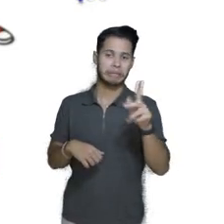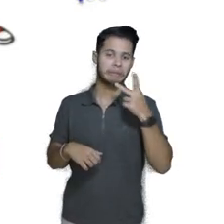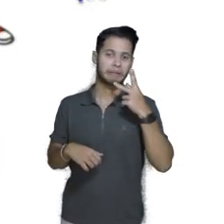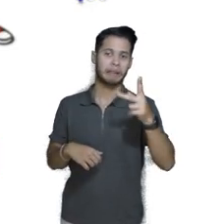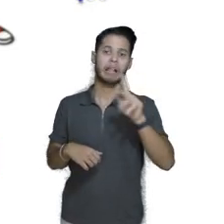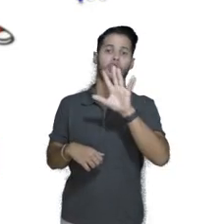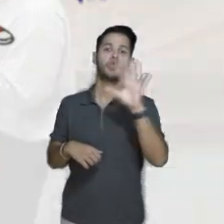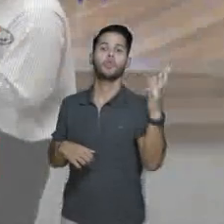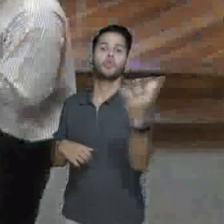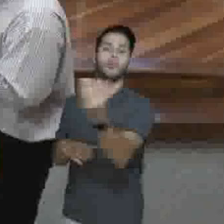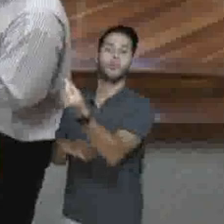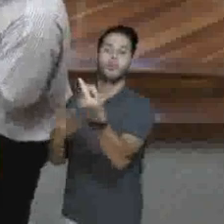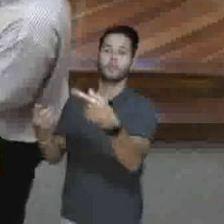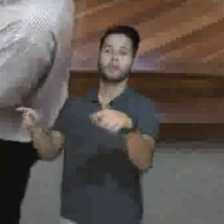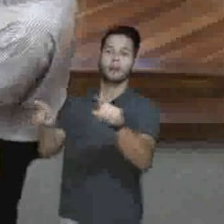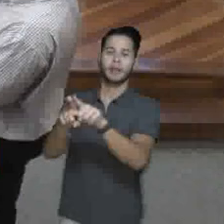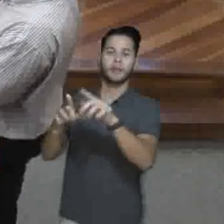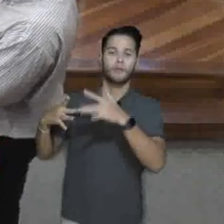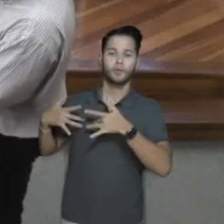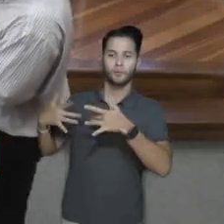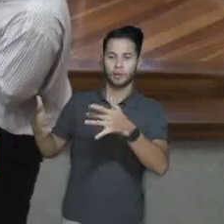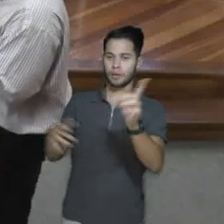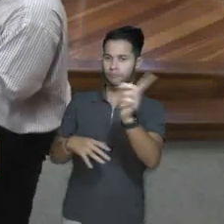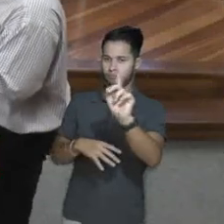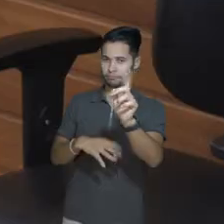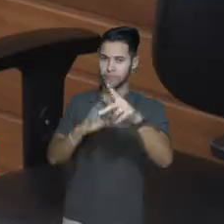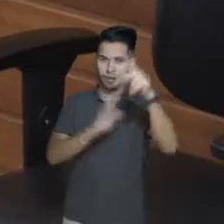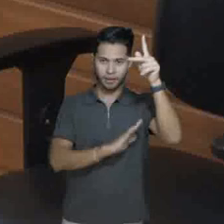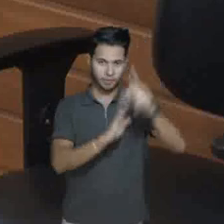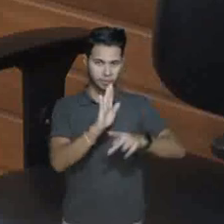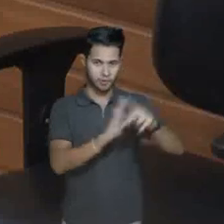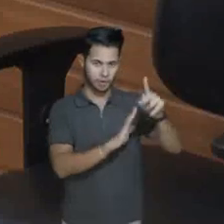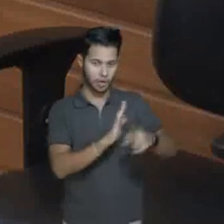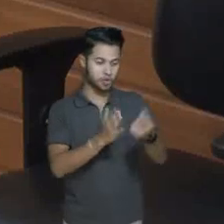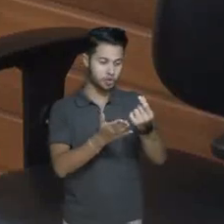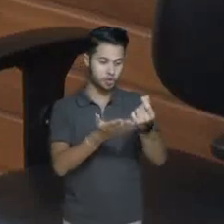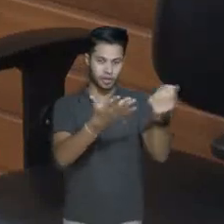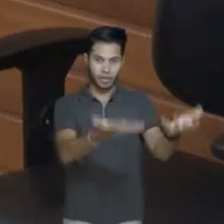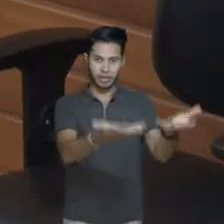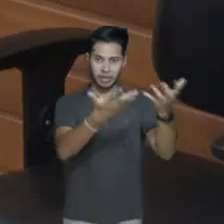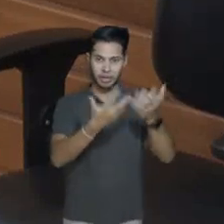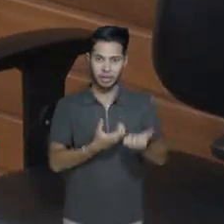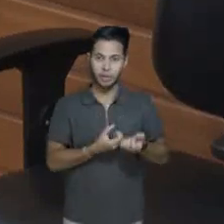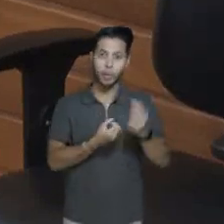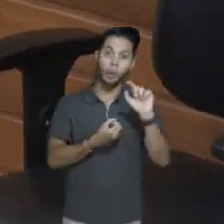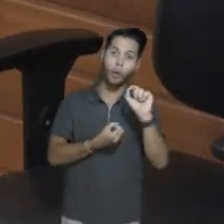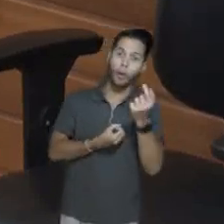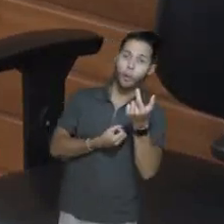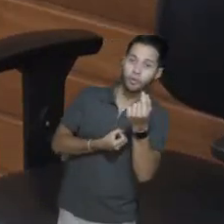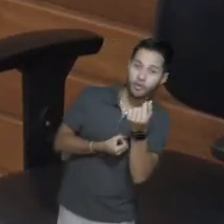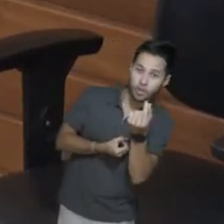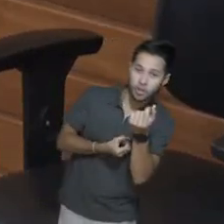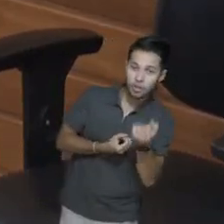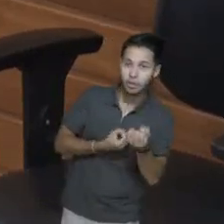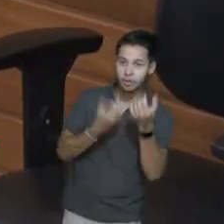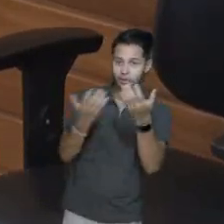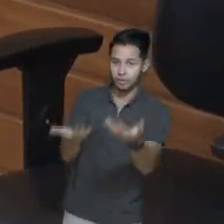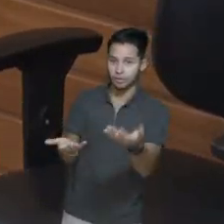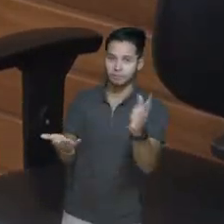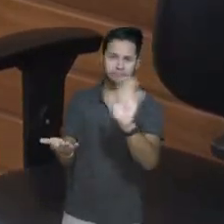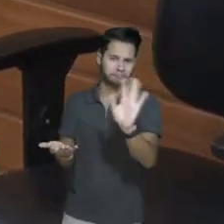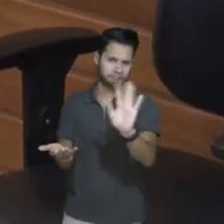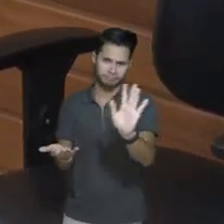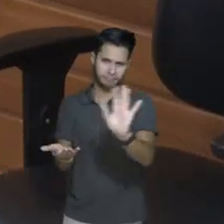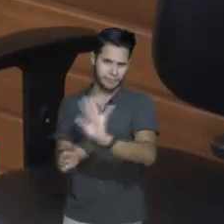campanha não recebe dinheiro a campanha não dá dinheiro Isso é um pé né adelita que a gente não consegue nem fazer uma camiseta